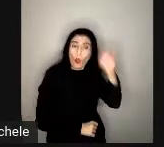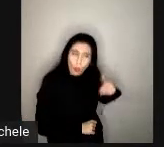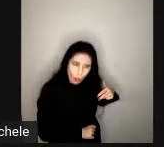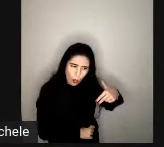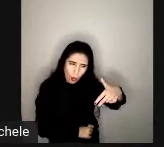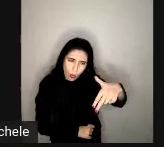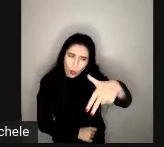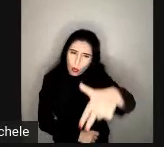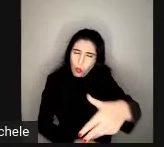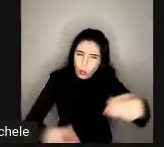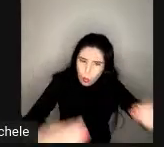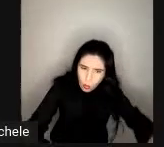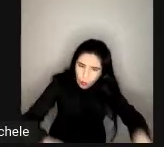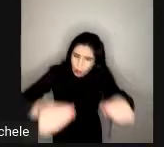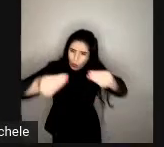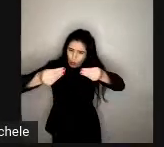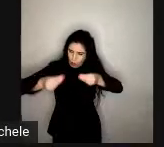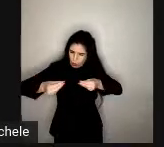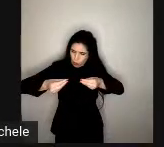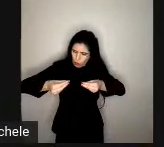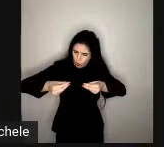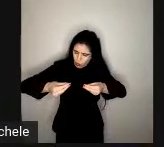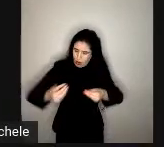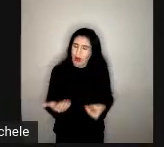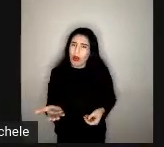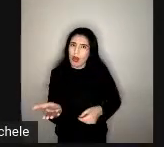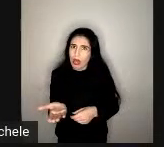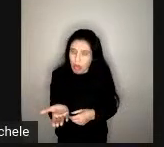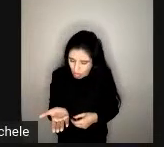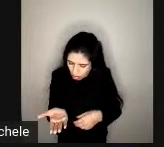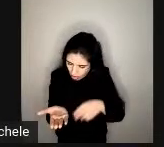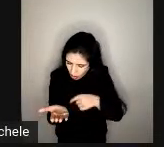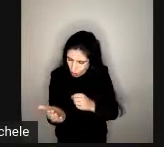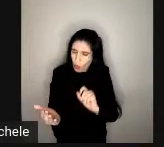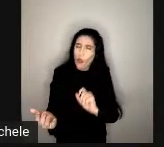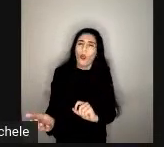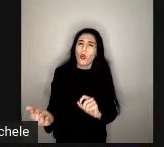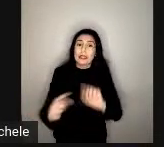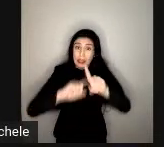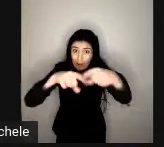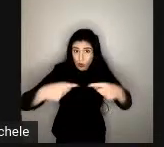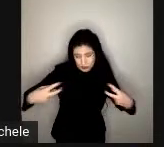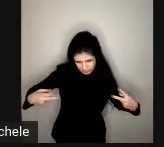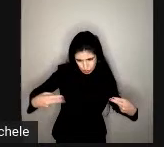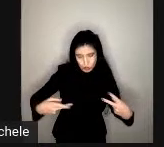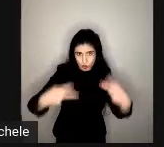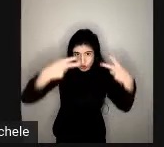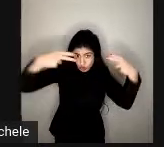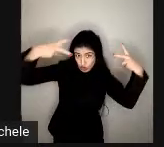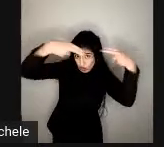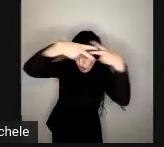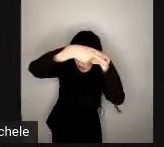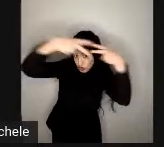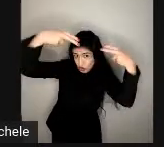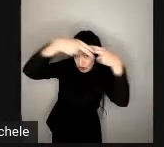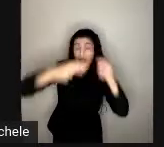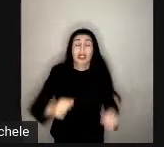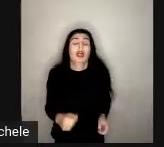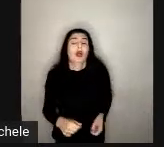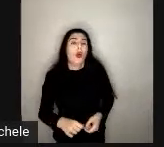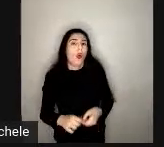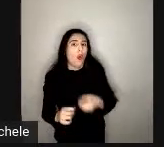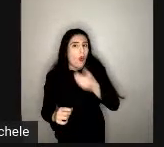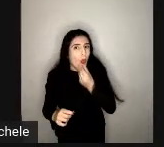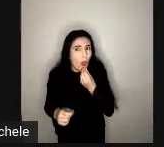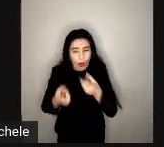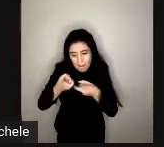do anatomopatológico da Vera, depois que ela já tinha feito a cirurgia, e o cirurgião saiu super